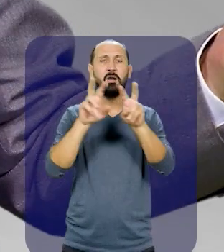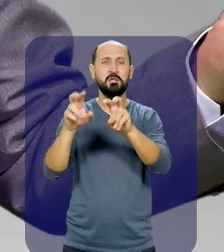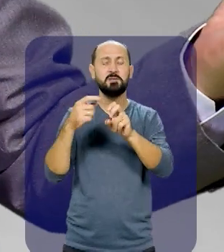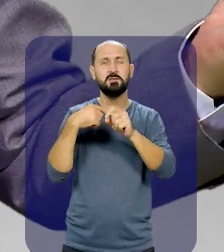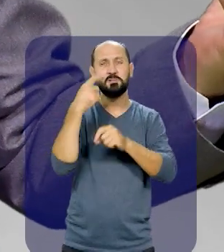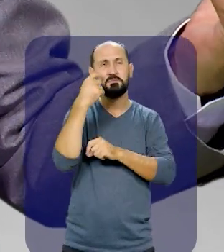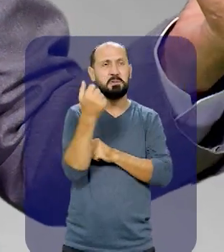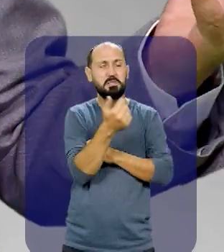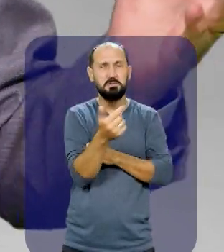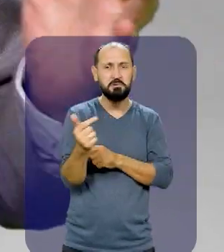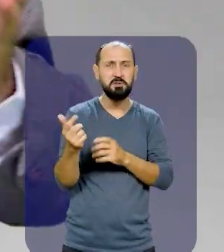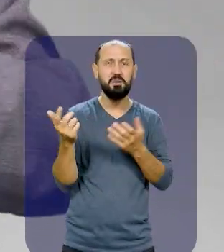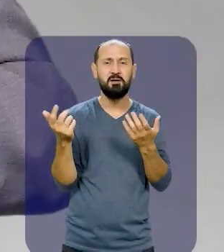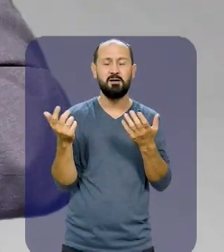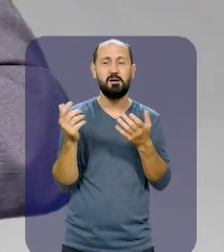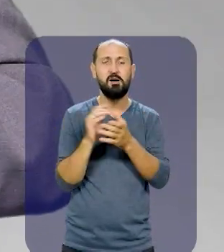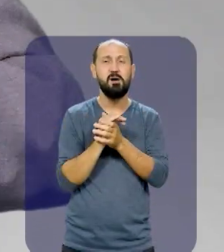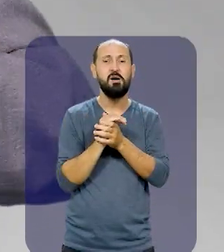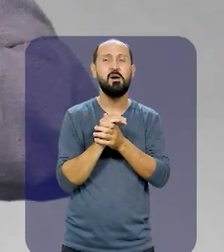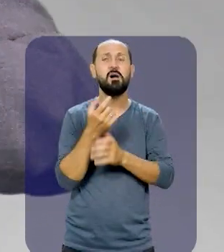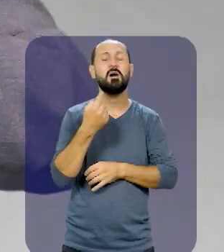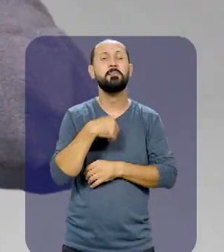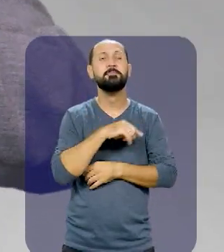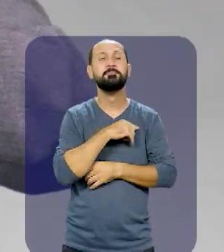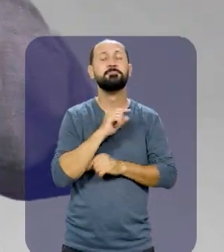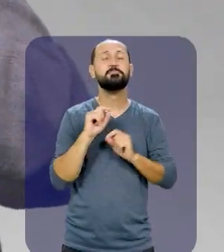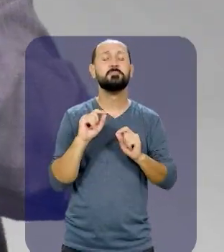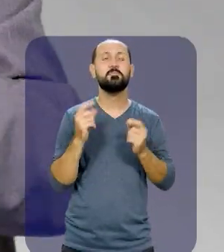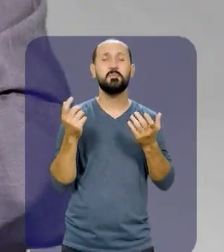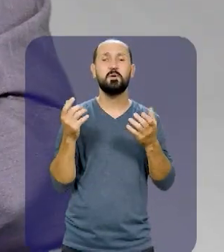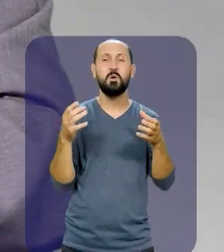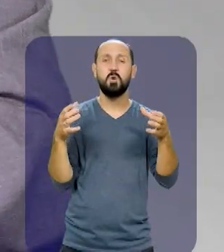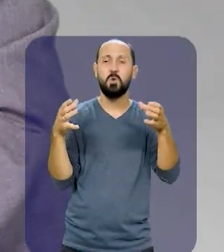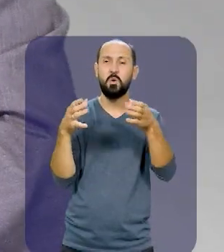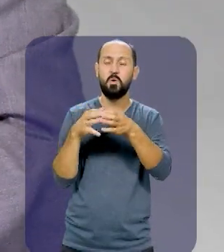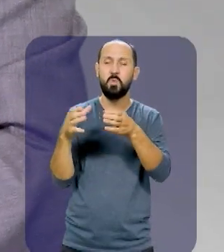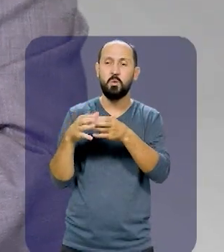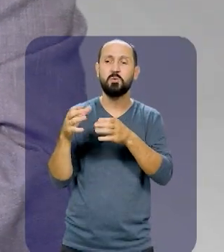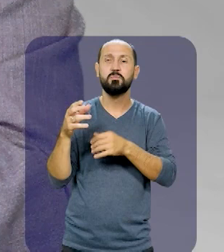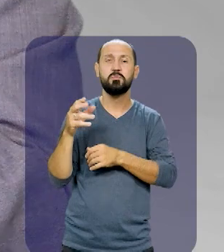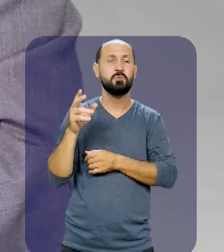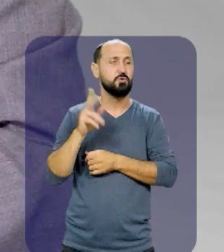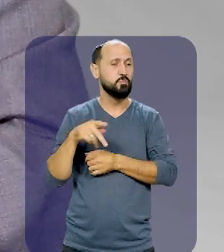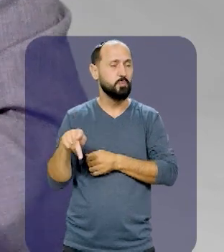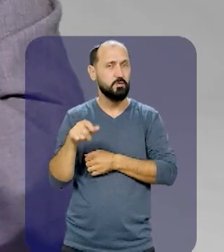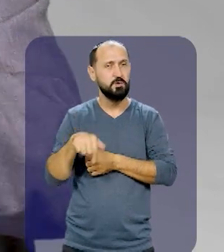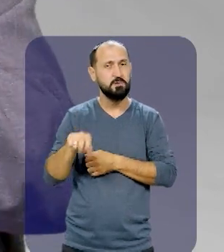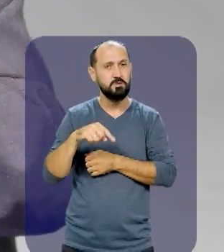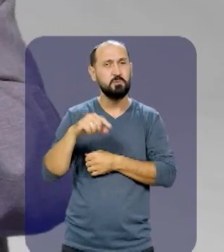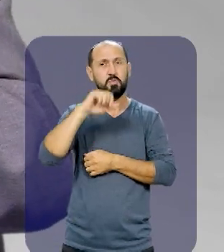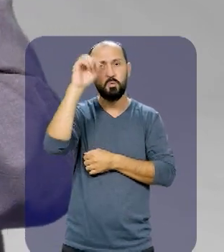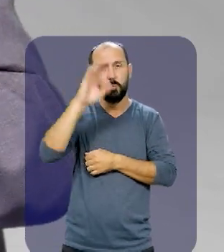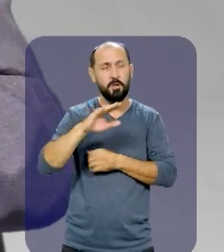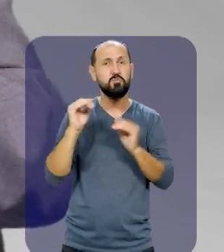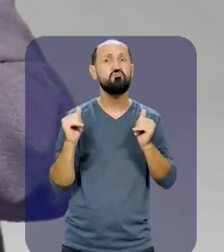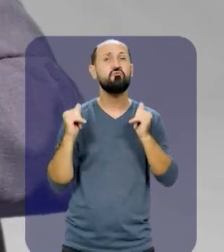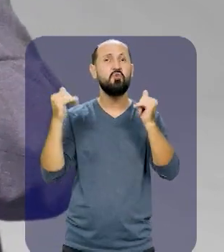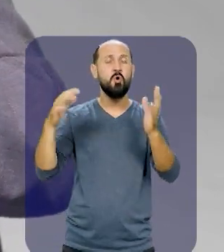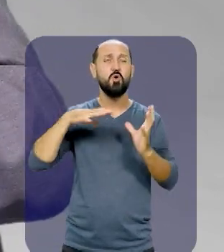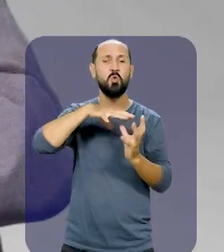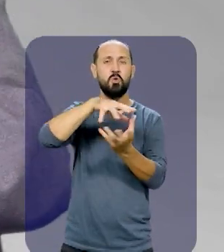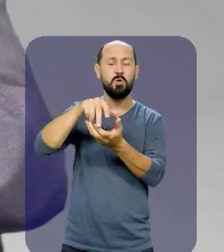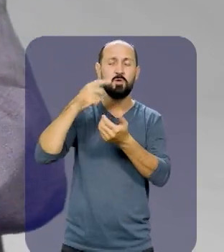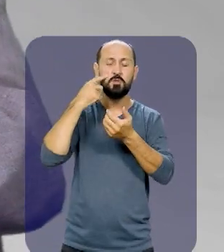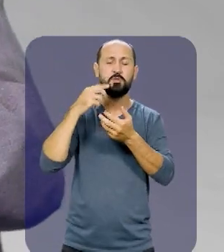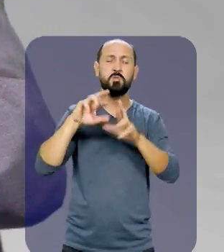pouco interesse e nós ficamos, um grupo grande de professores aqui do Brasil e do exterior,